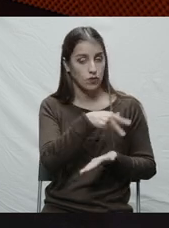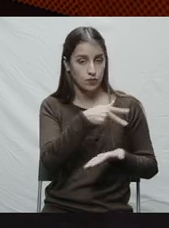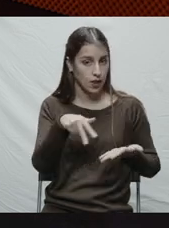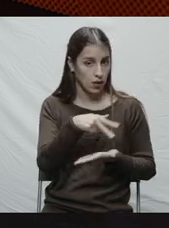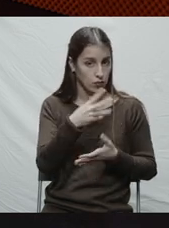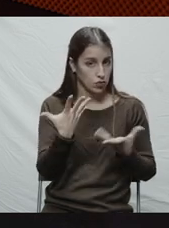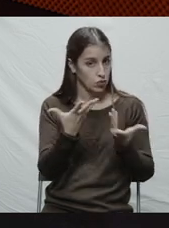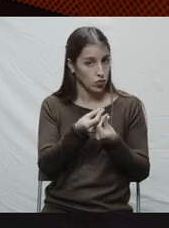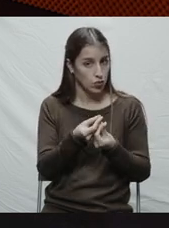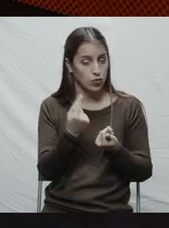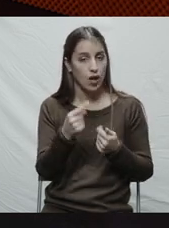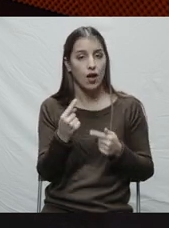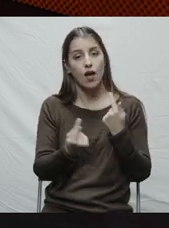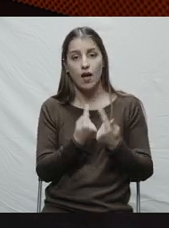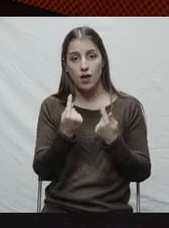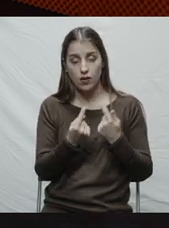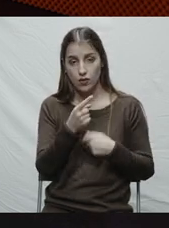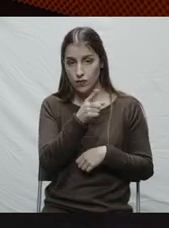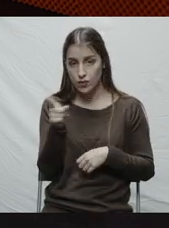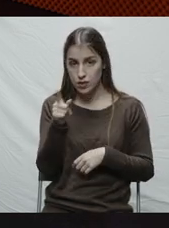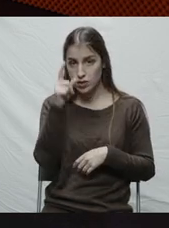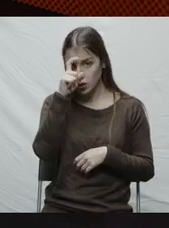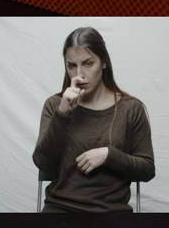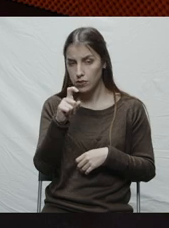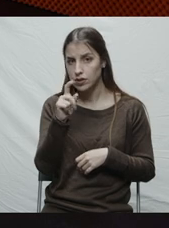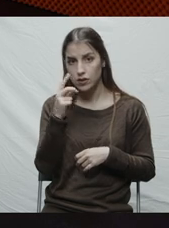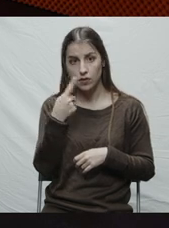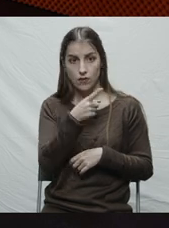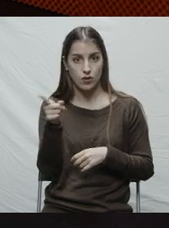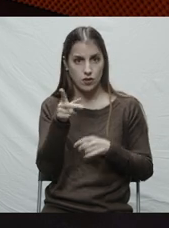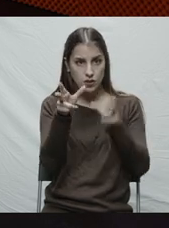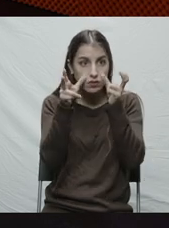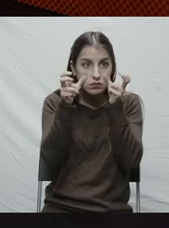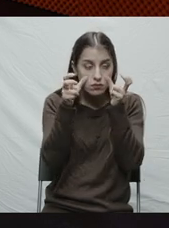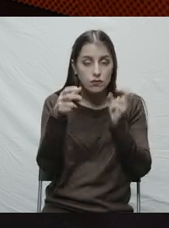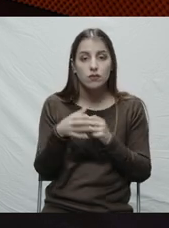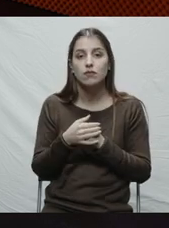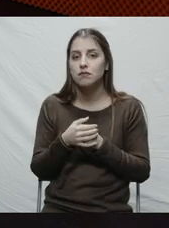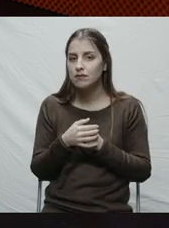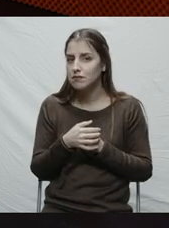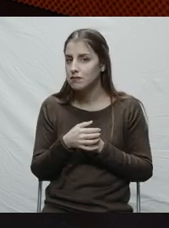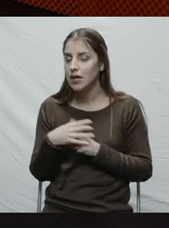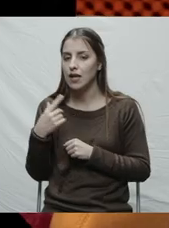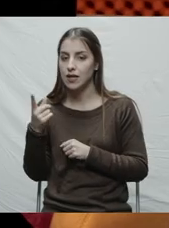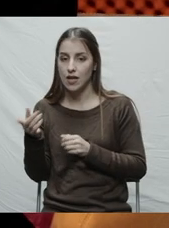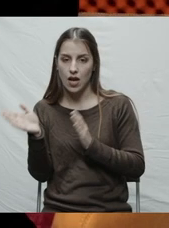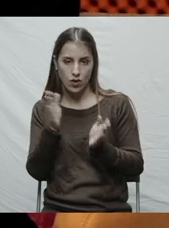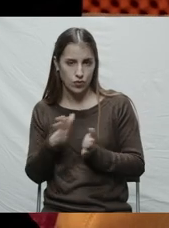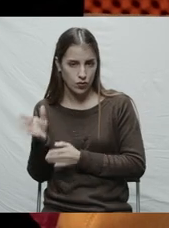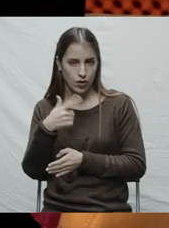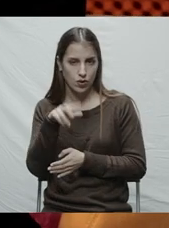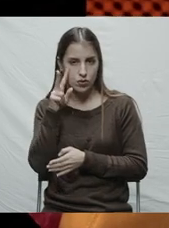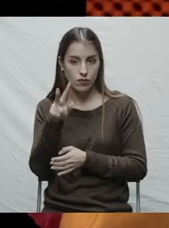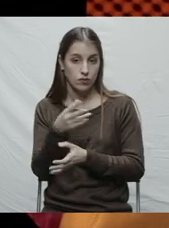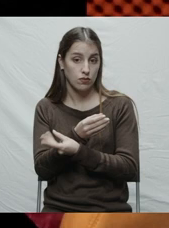se recordam que vos tenha retido atenção. Por acaso, fomos, na altura até fomos ver